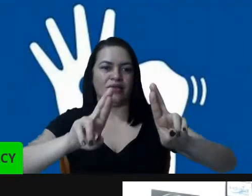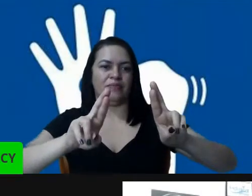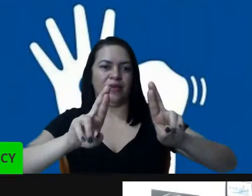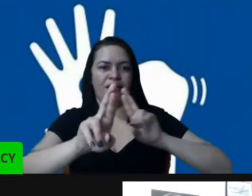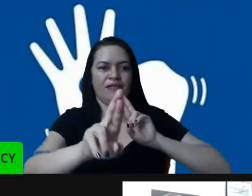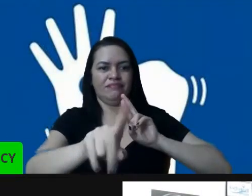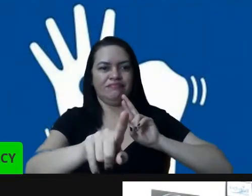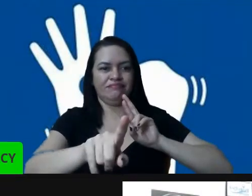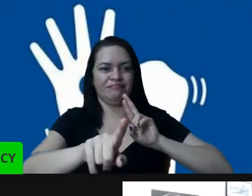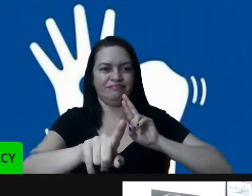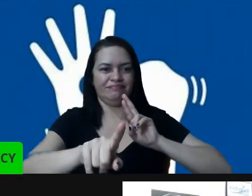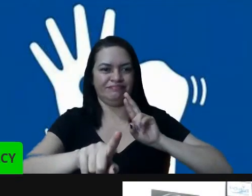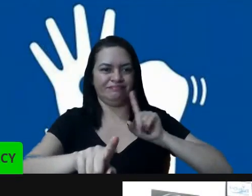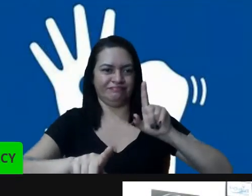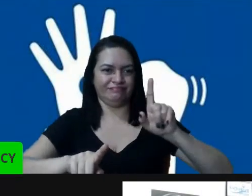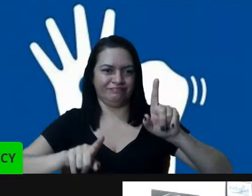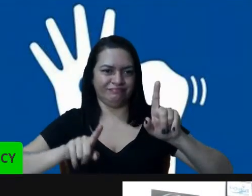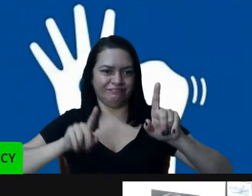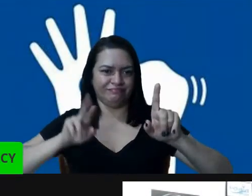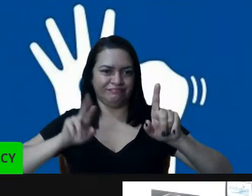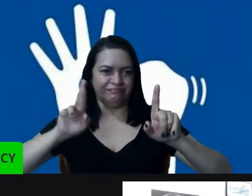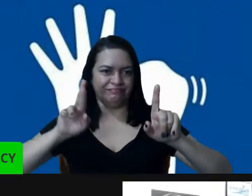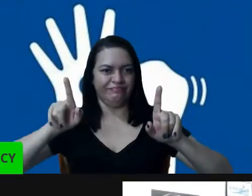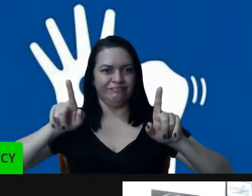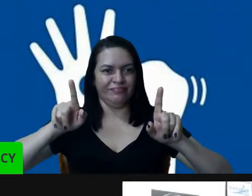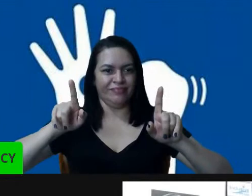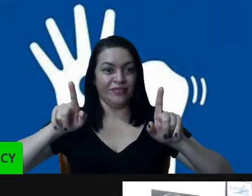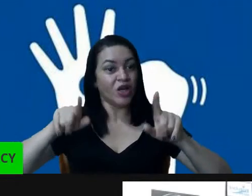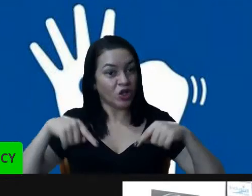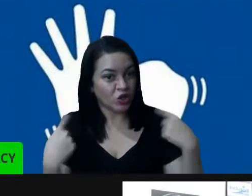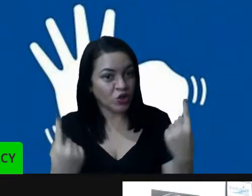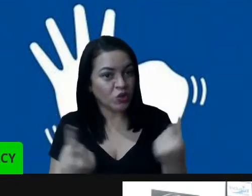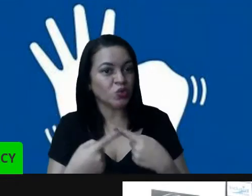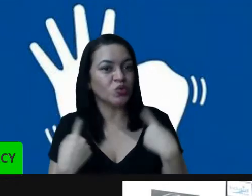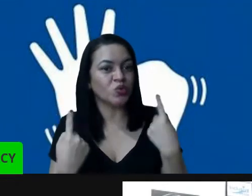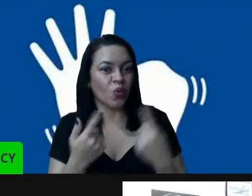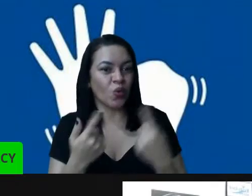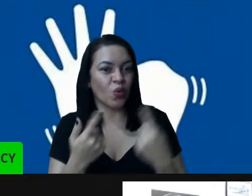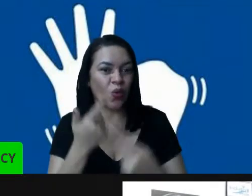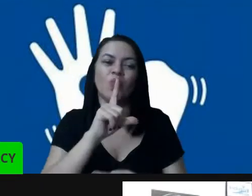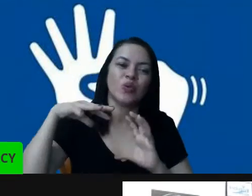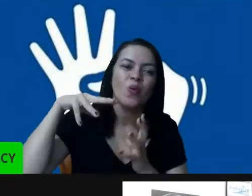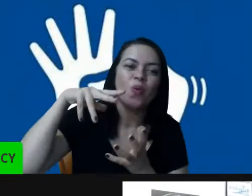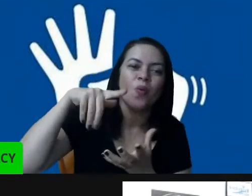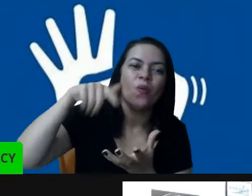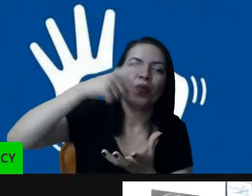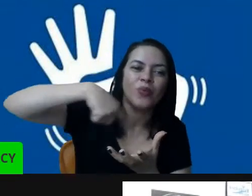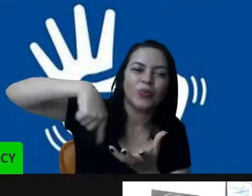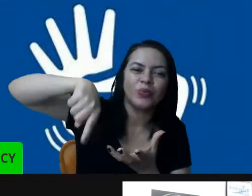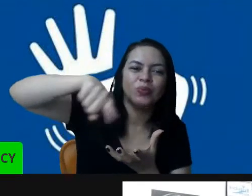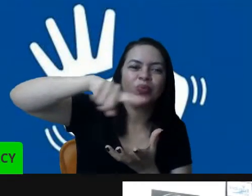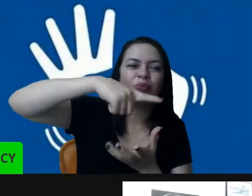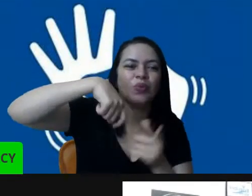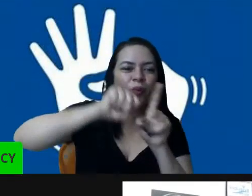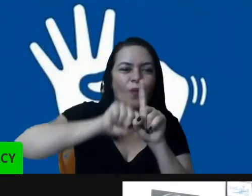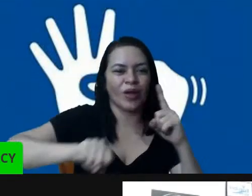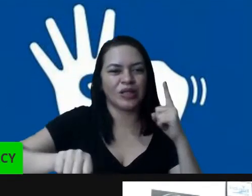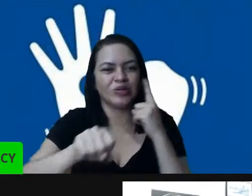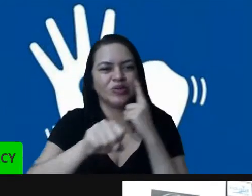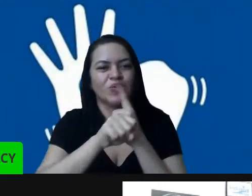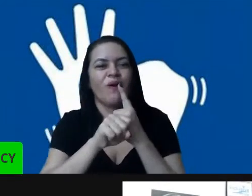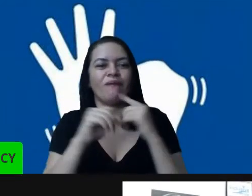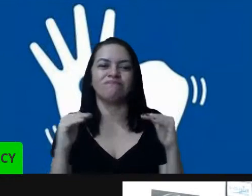gente consegue um mundo, pelo menos, mais equitativo, uma sociedade equitativa